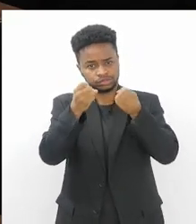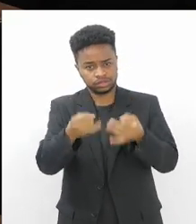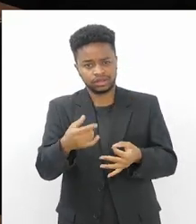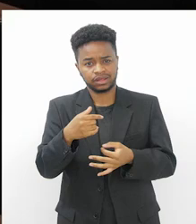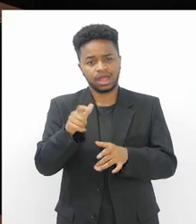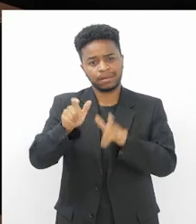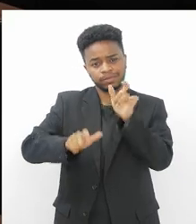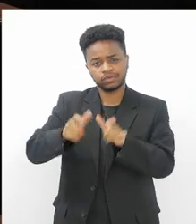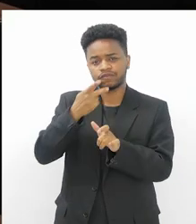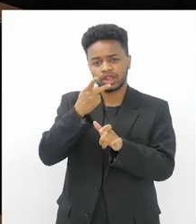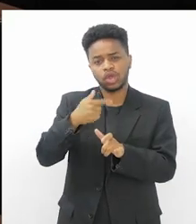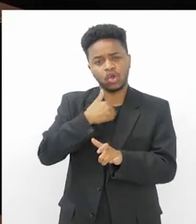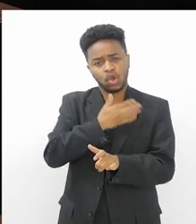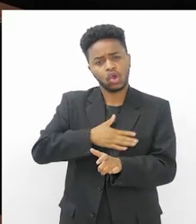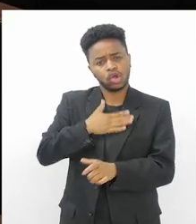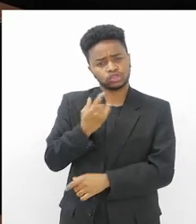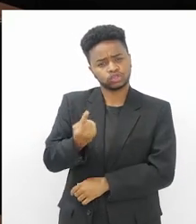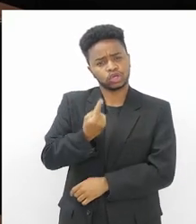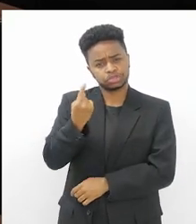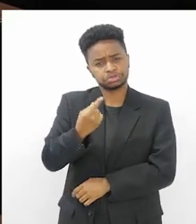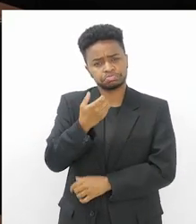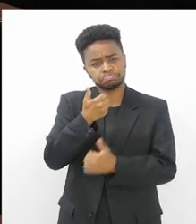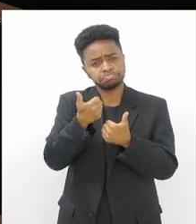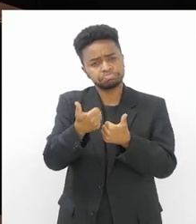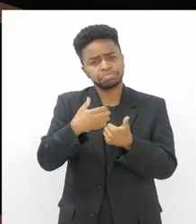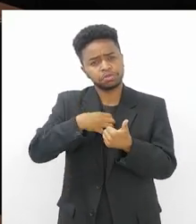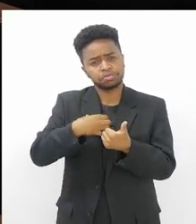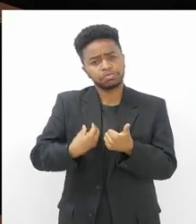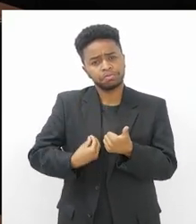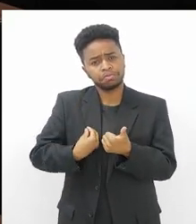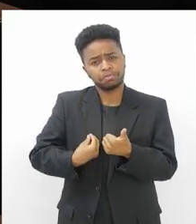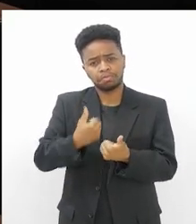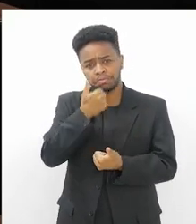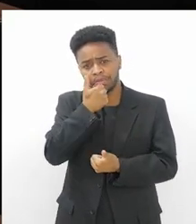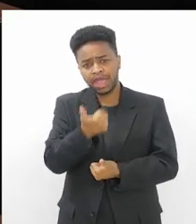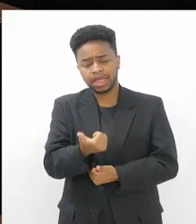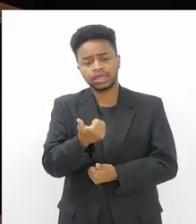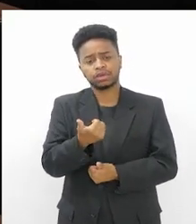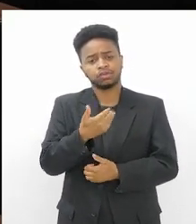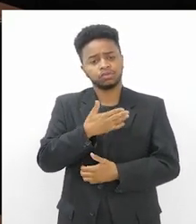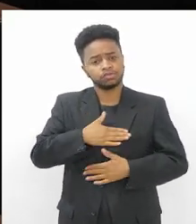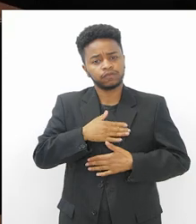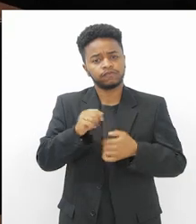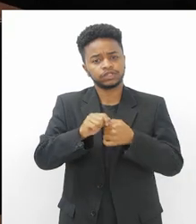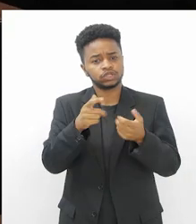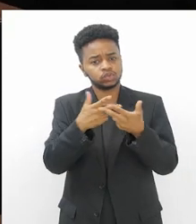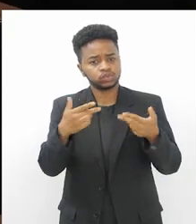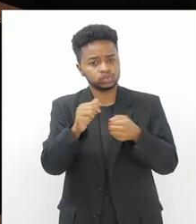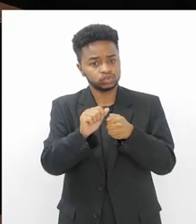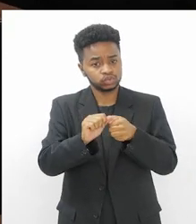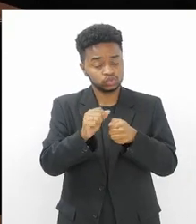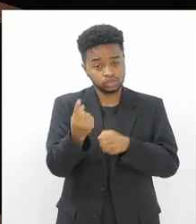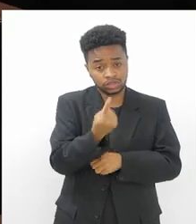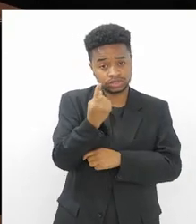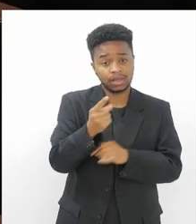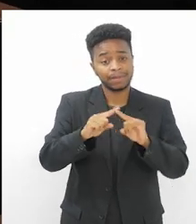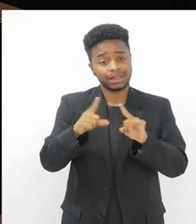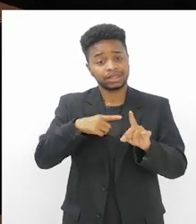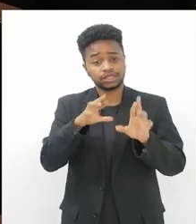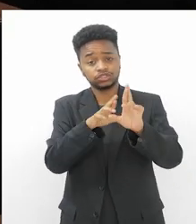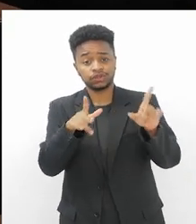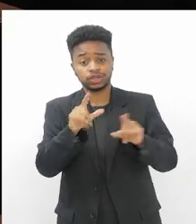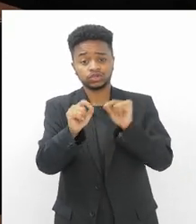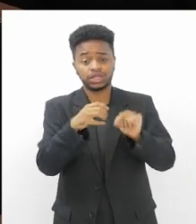tem gente que fala, não, eu gosto de viver sozinho, gosto de viver bem, né, não gosto de fazer as minhas coisas só. Mas existe aí uma diferença entre